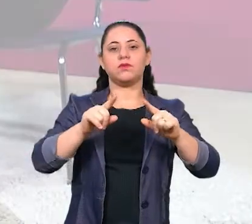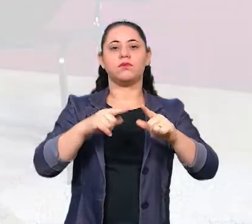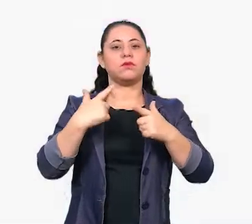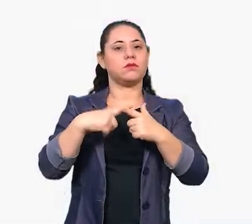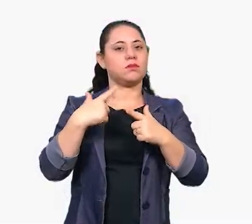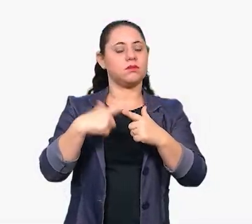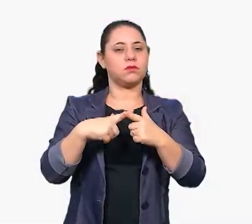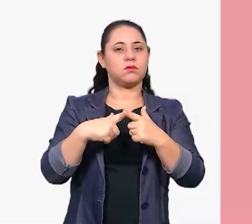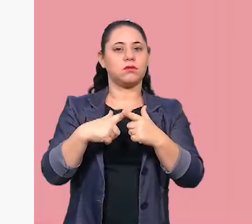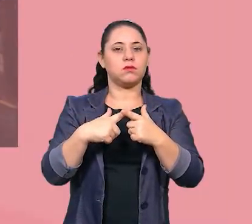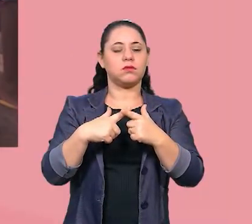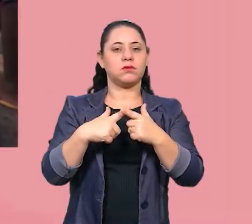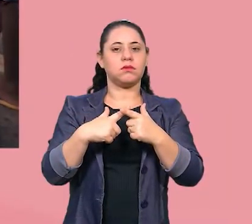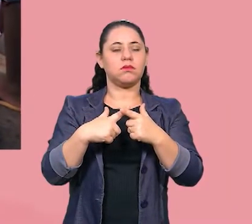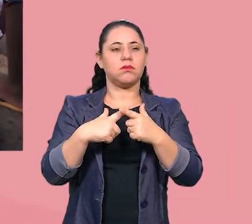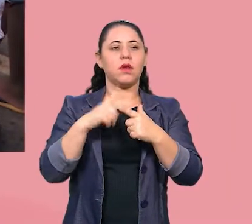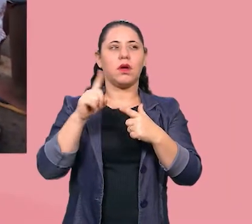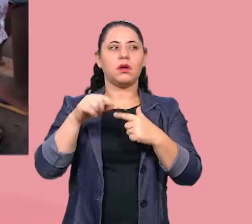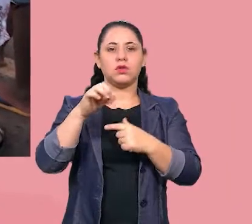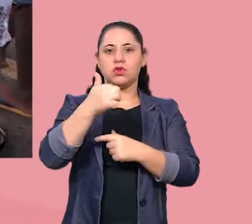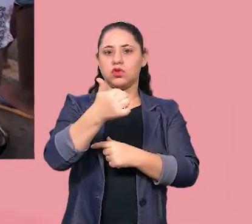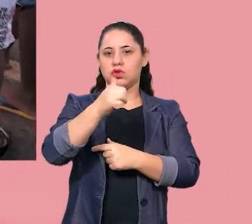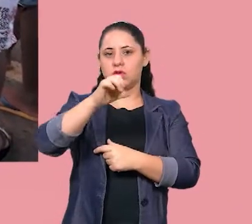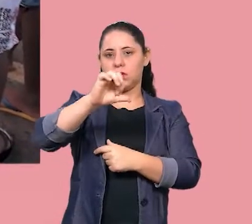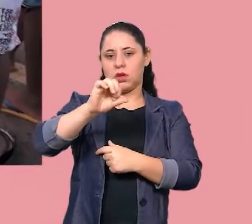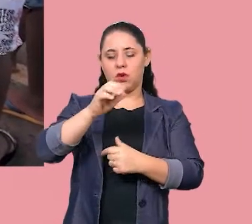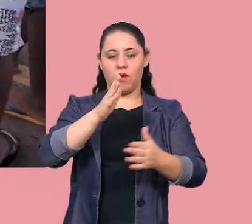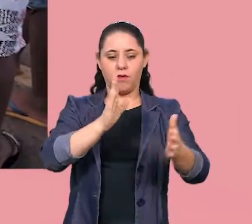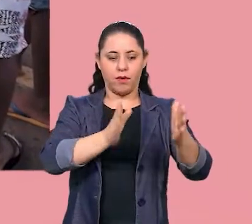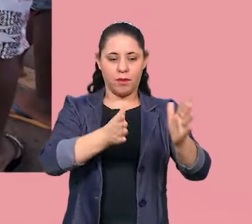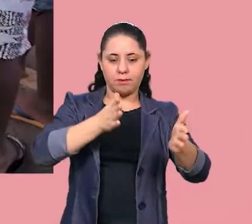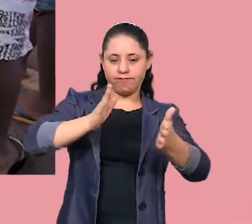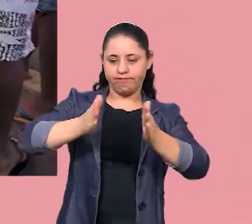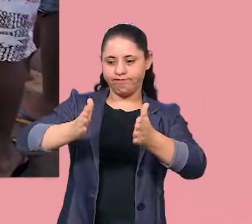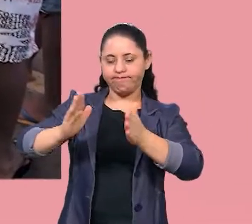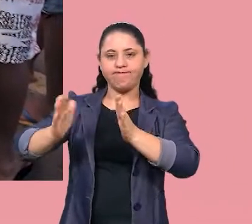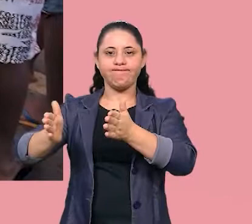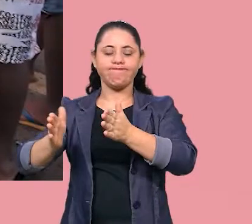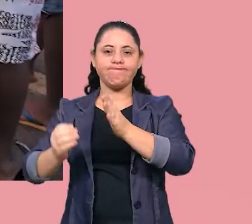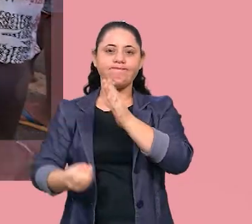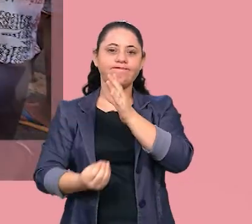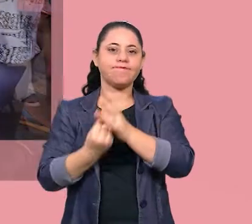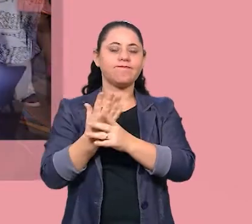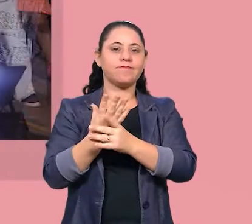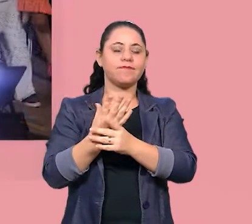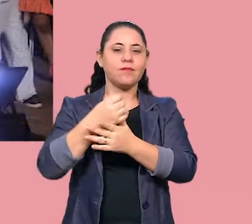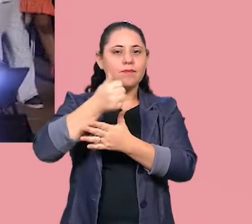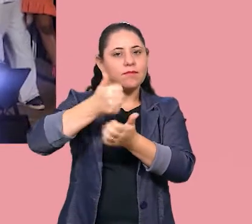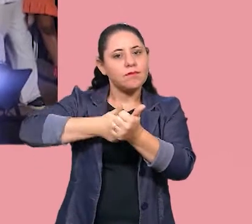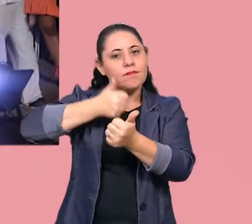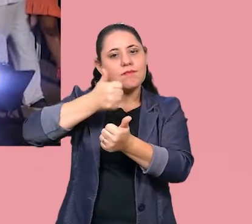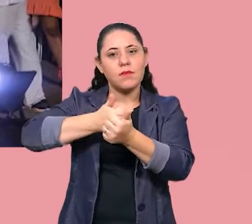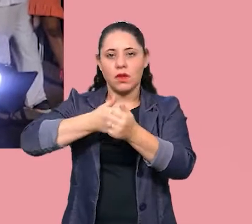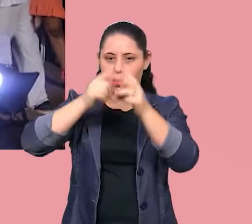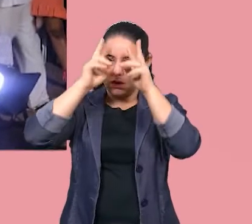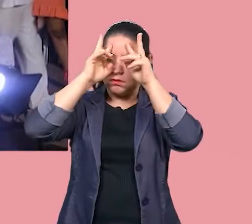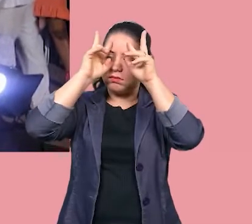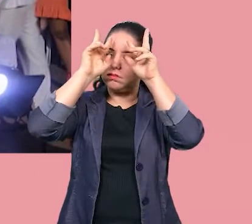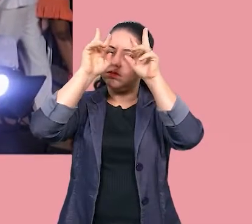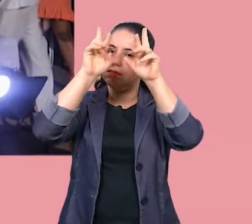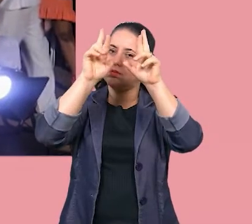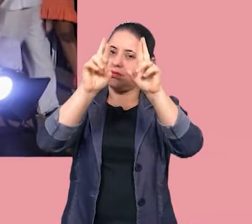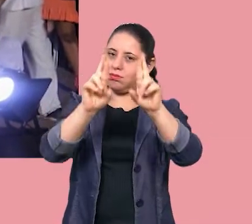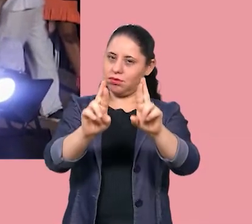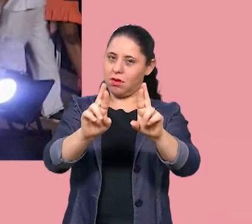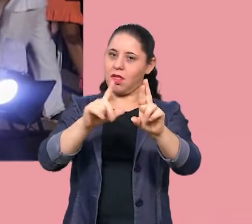diferença. Porque foram 19 edições, né? Eles reforçam isso do